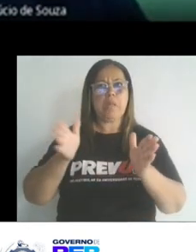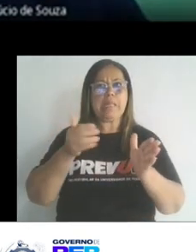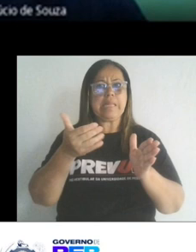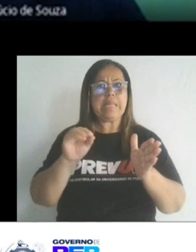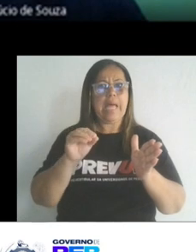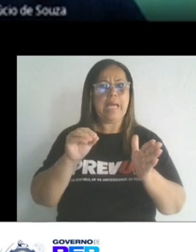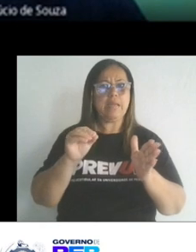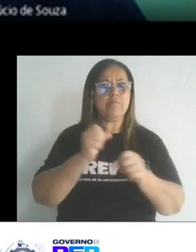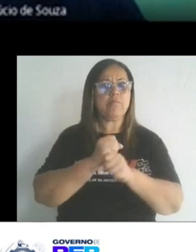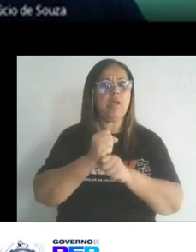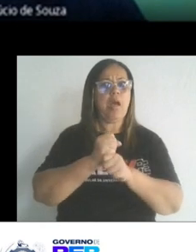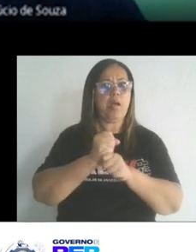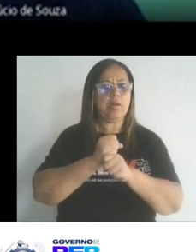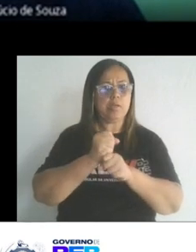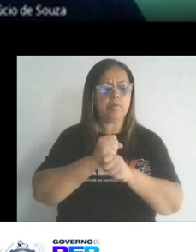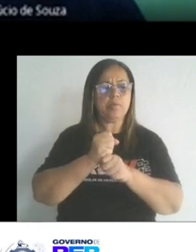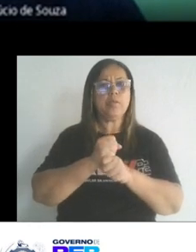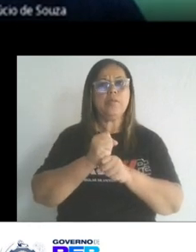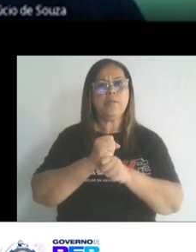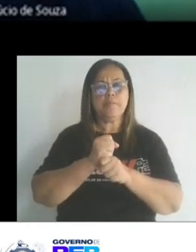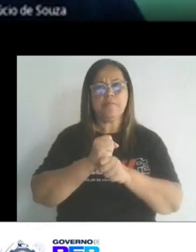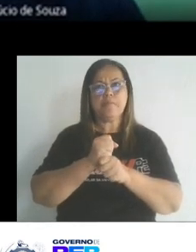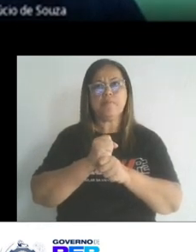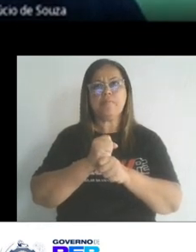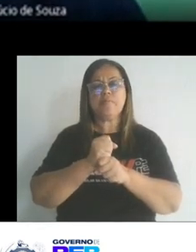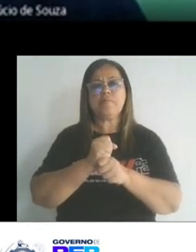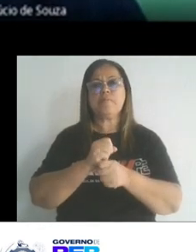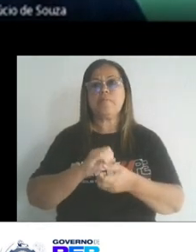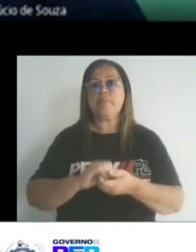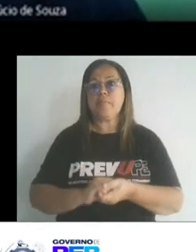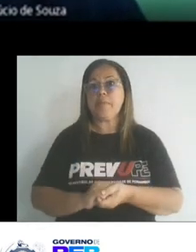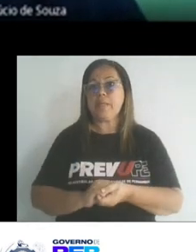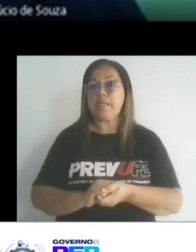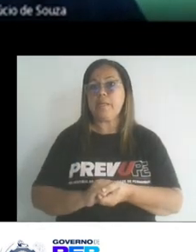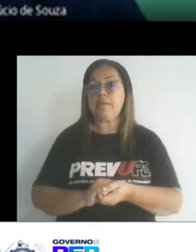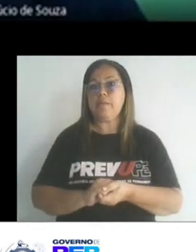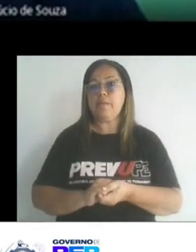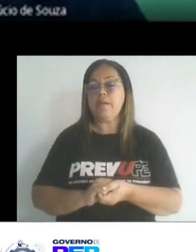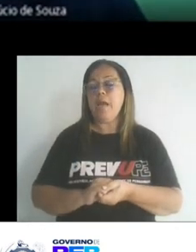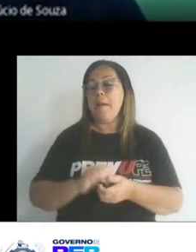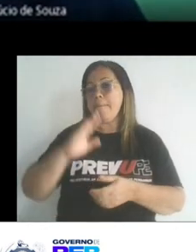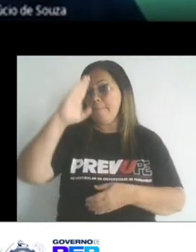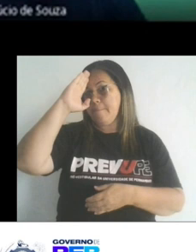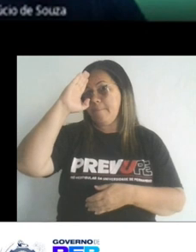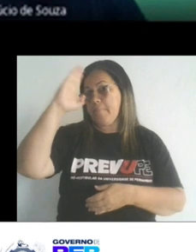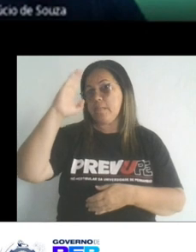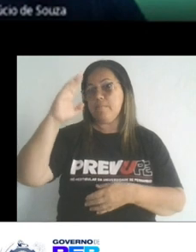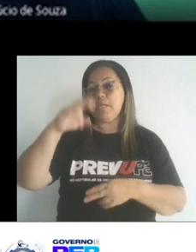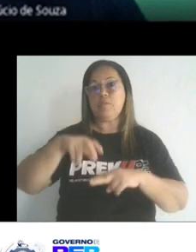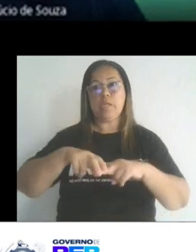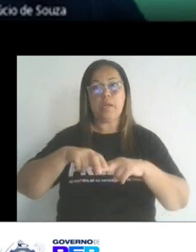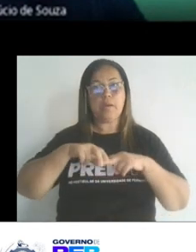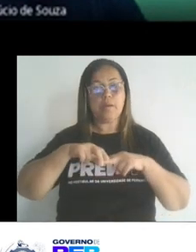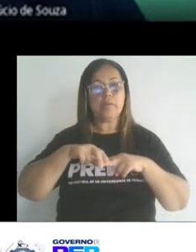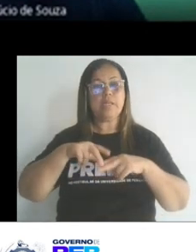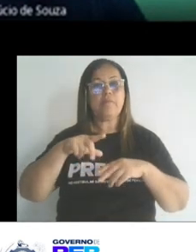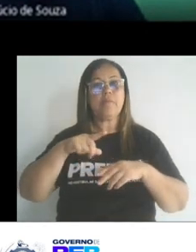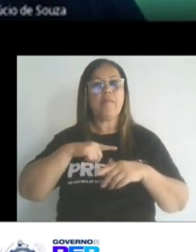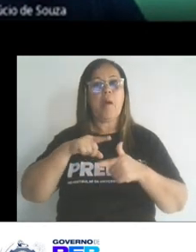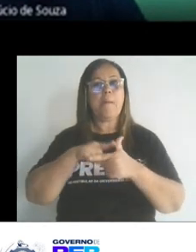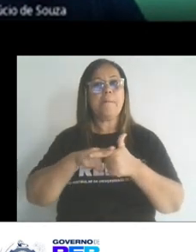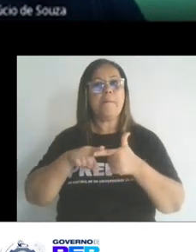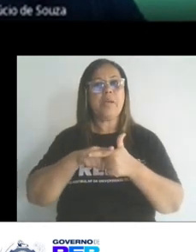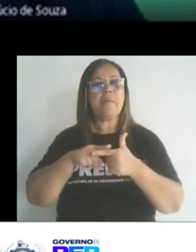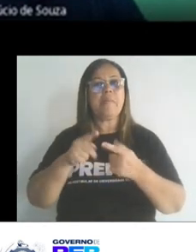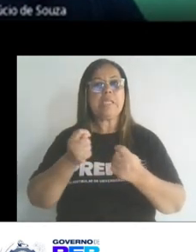1835 a 1845 entre as suas principais causas estavam os problemas